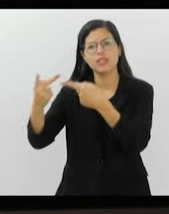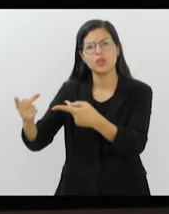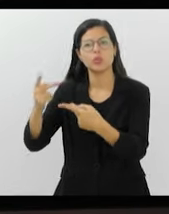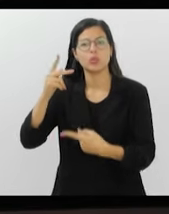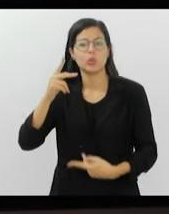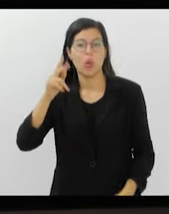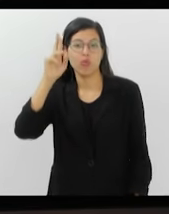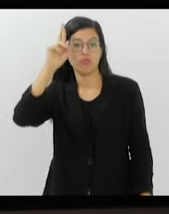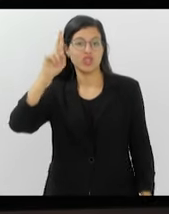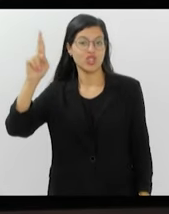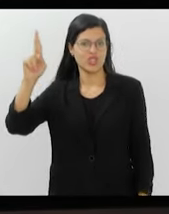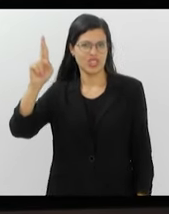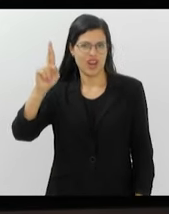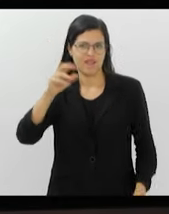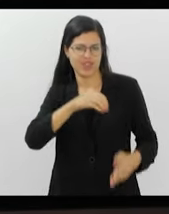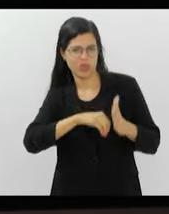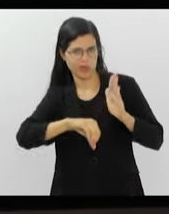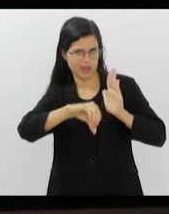organização